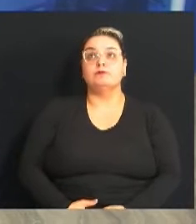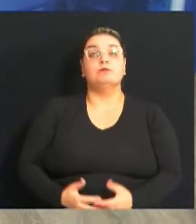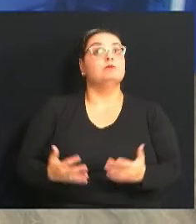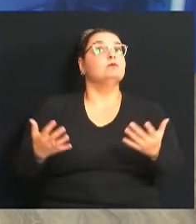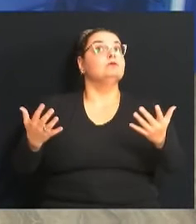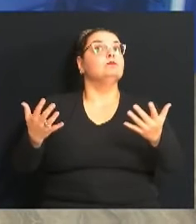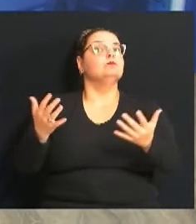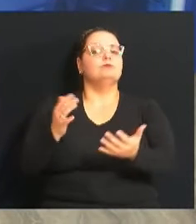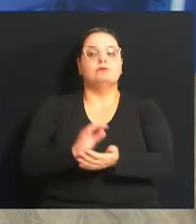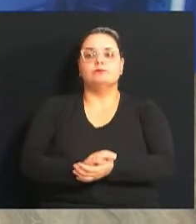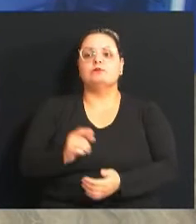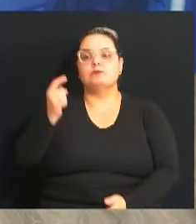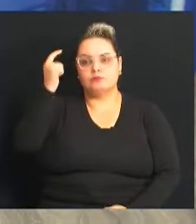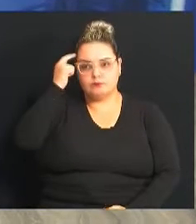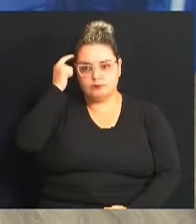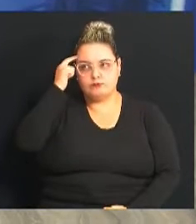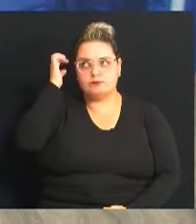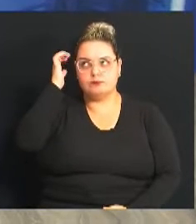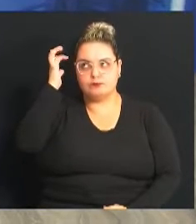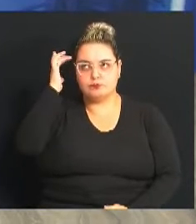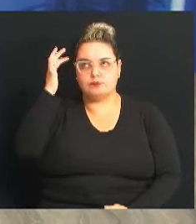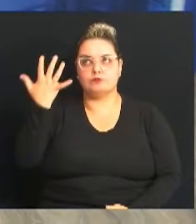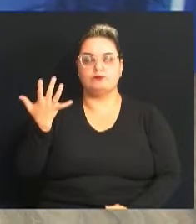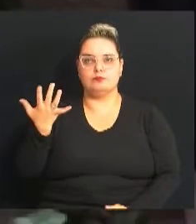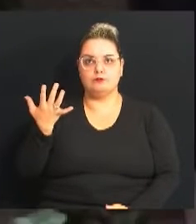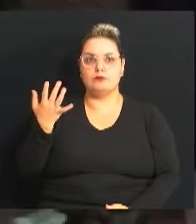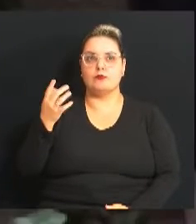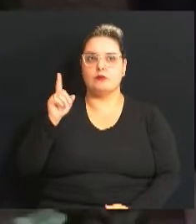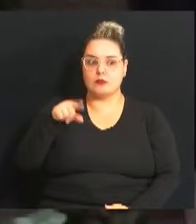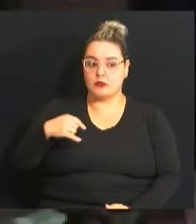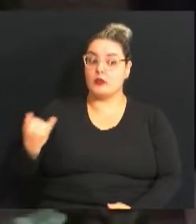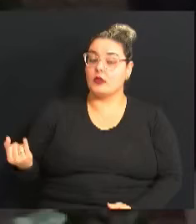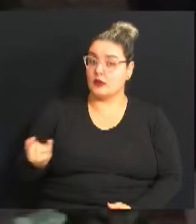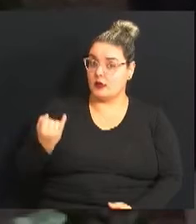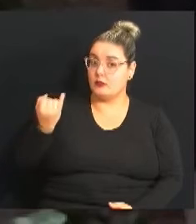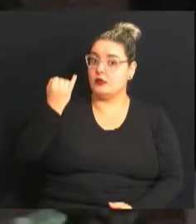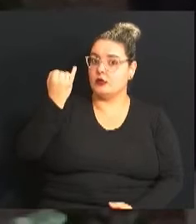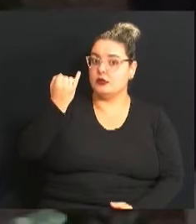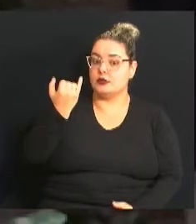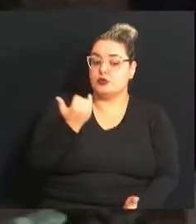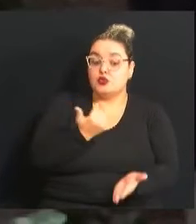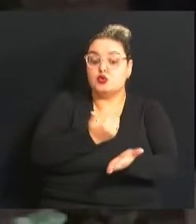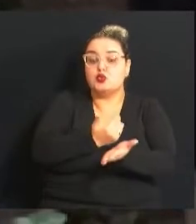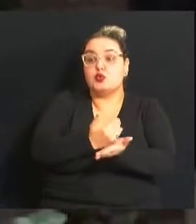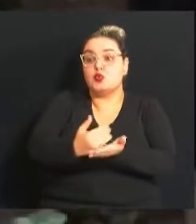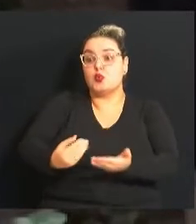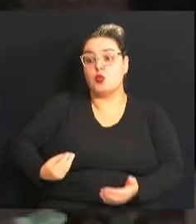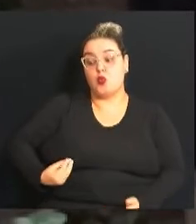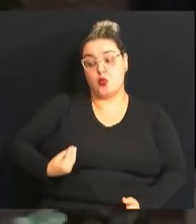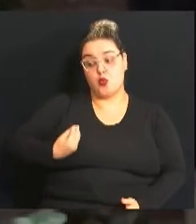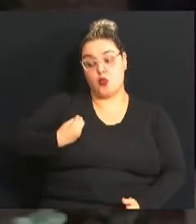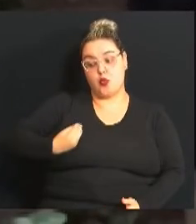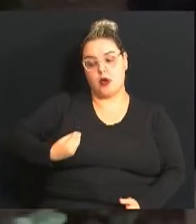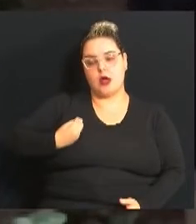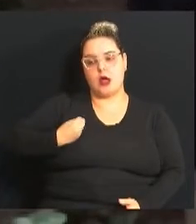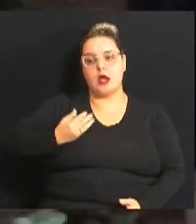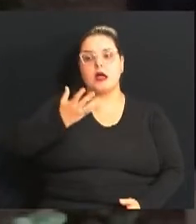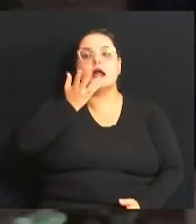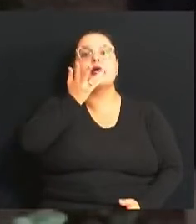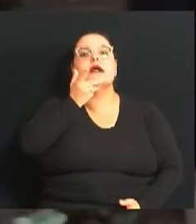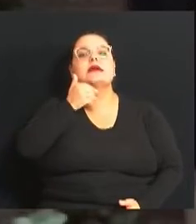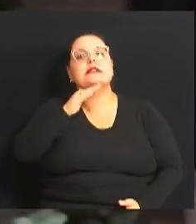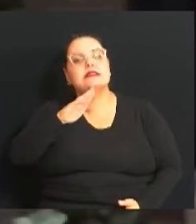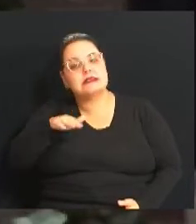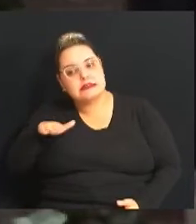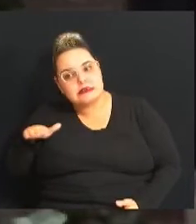Vamos pensar. Seria muito interessante que desde o início da vida as crianças fossem